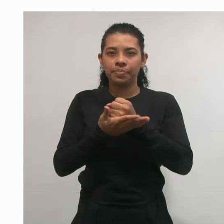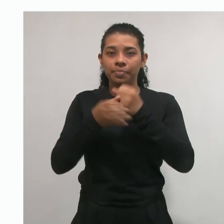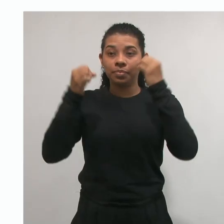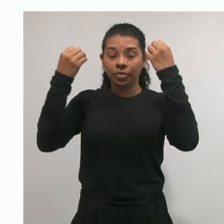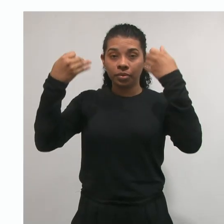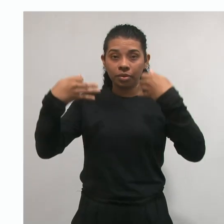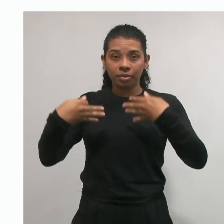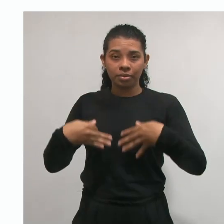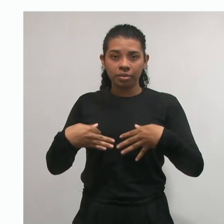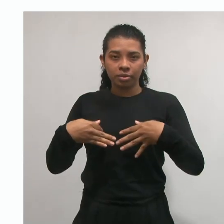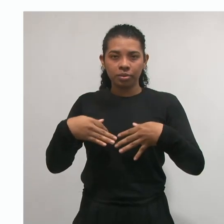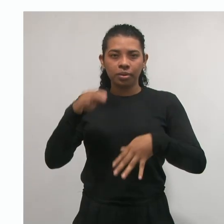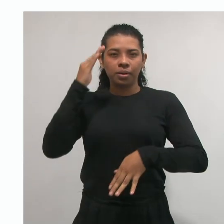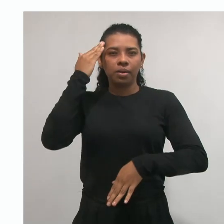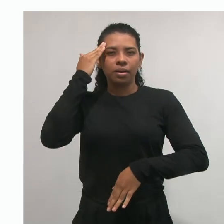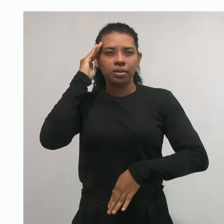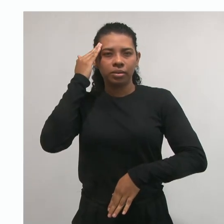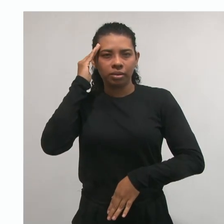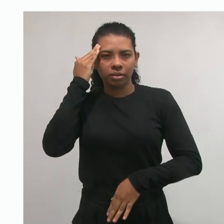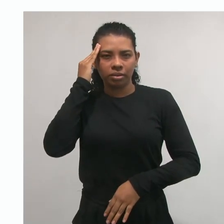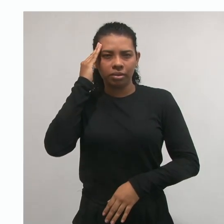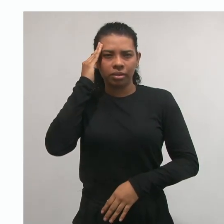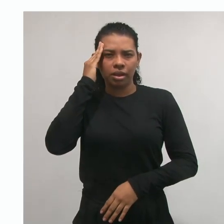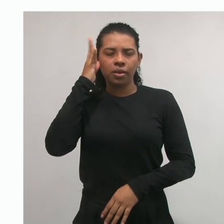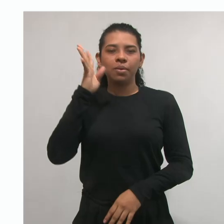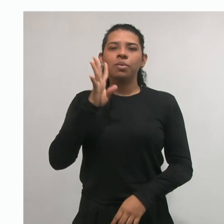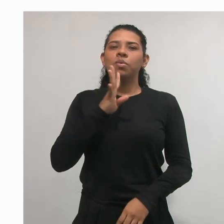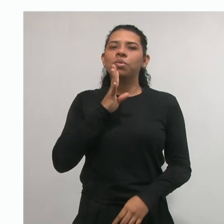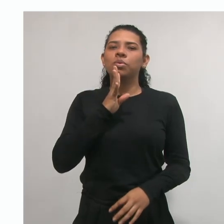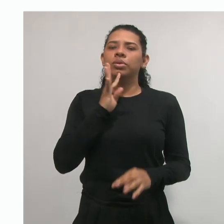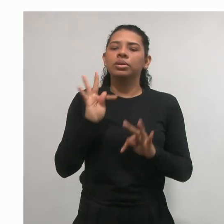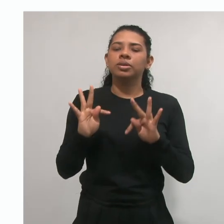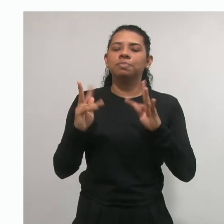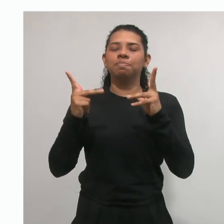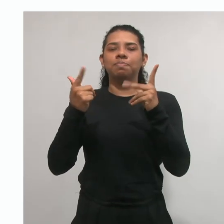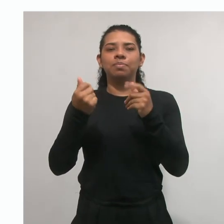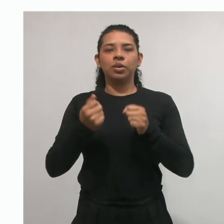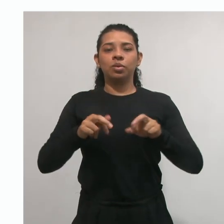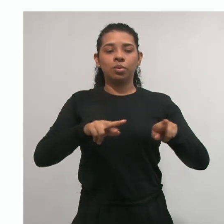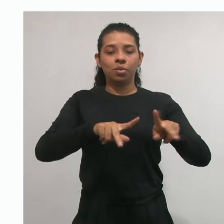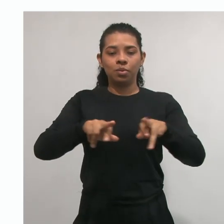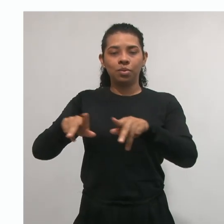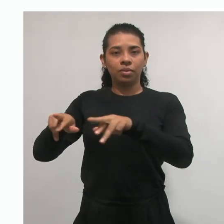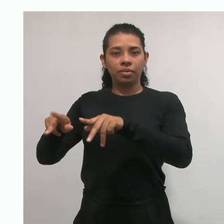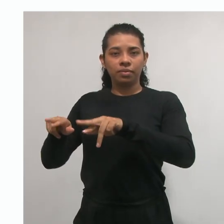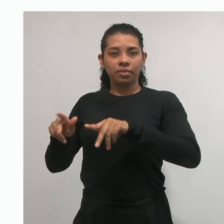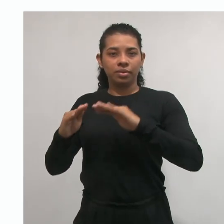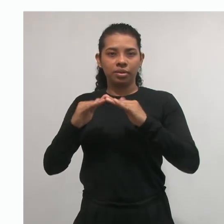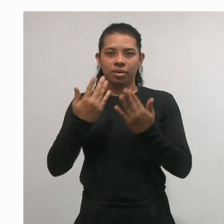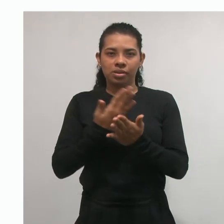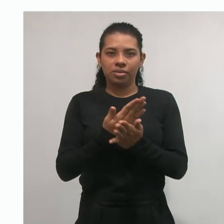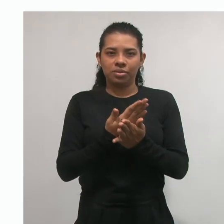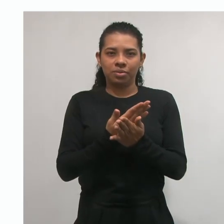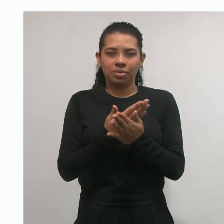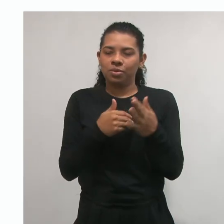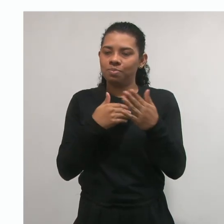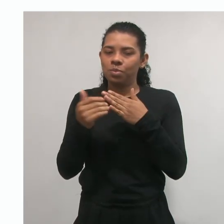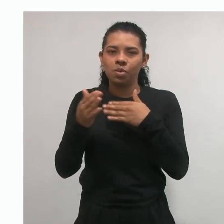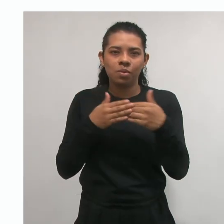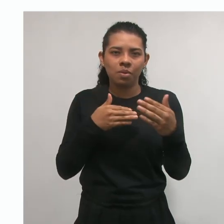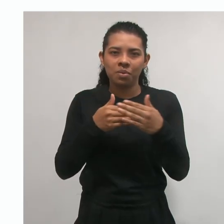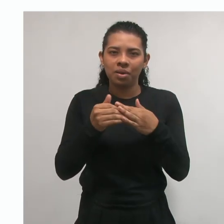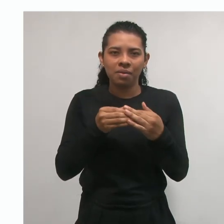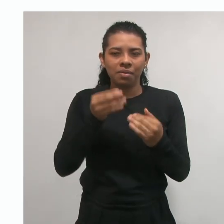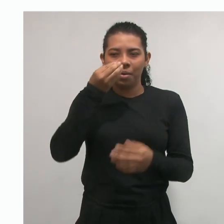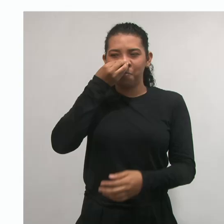falando aqui que é importante o reconhecimento da diversidade na escola e que qualquer forma